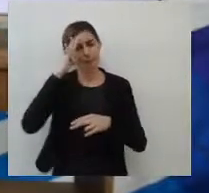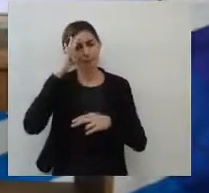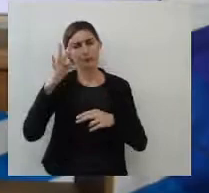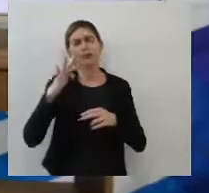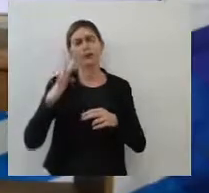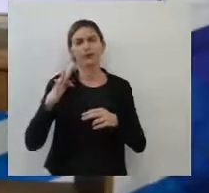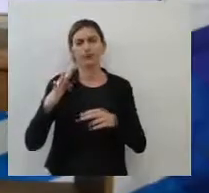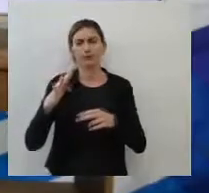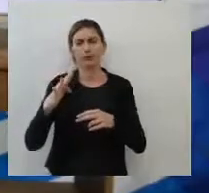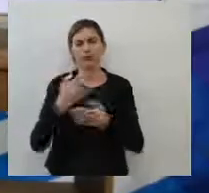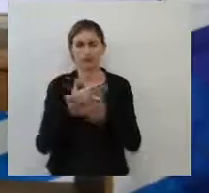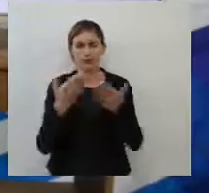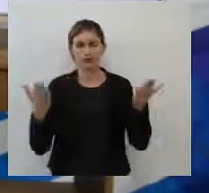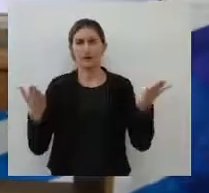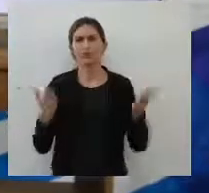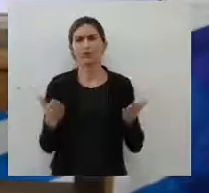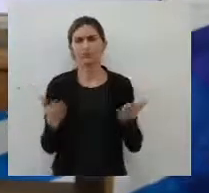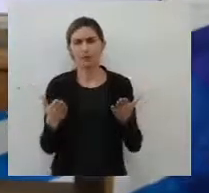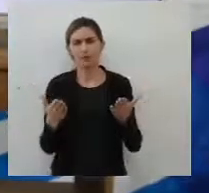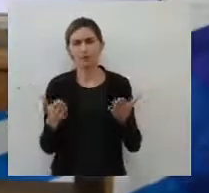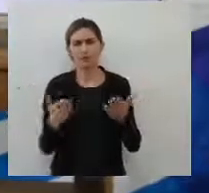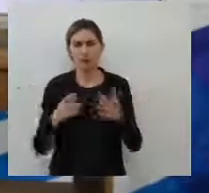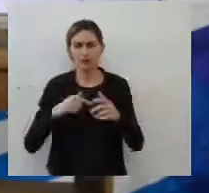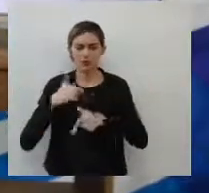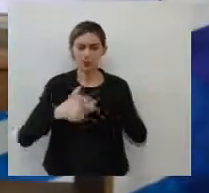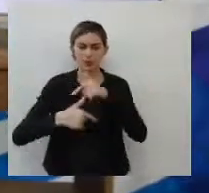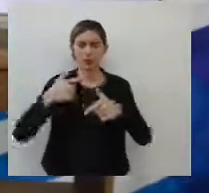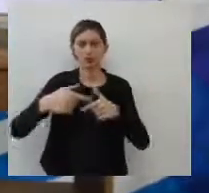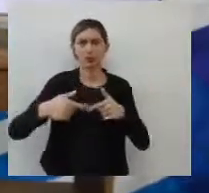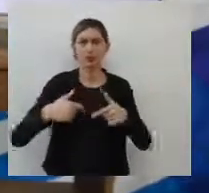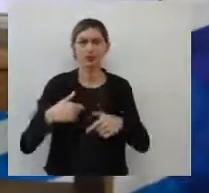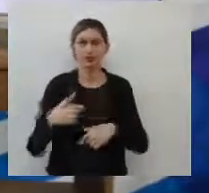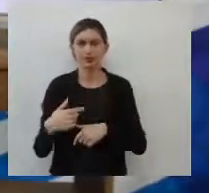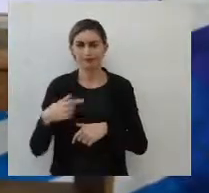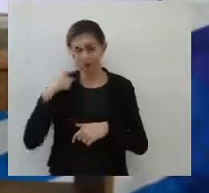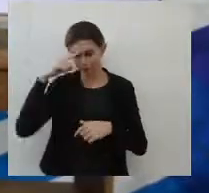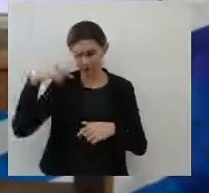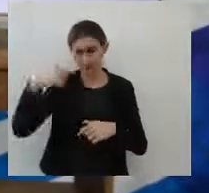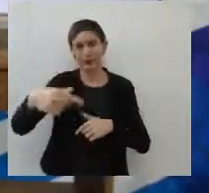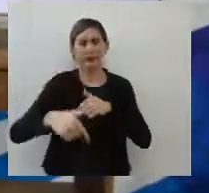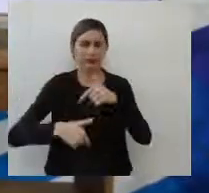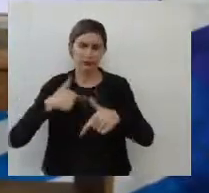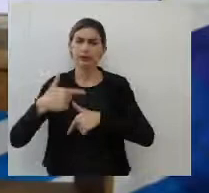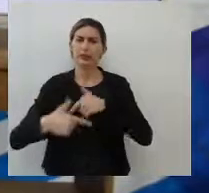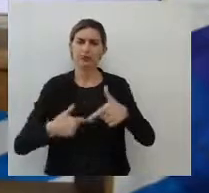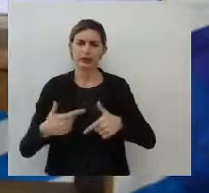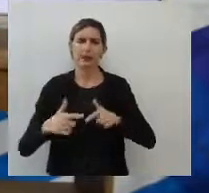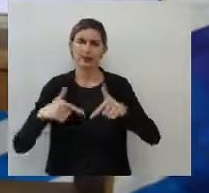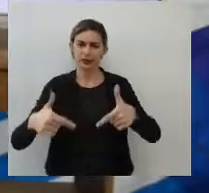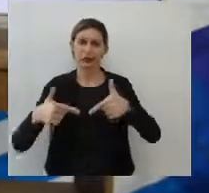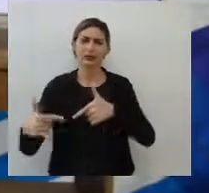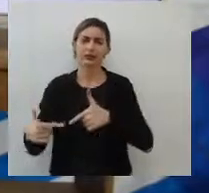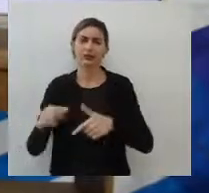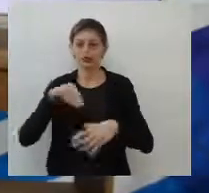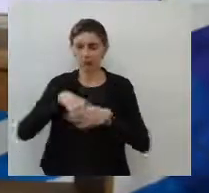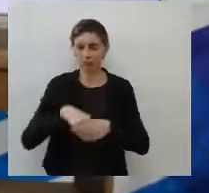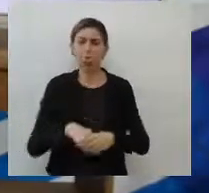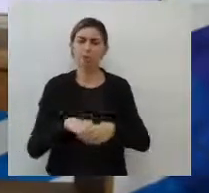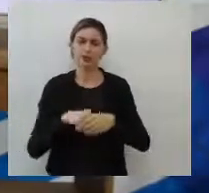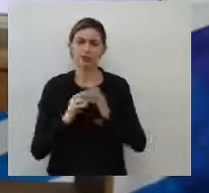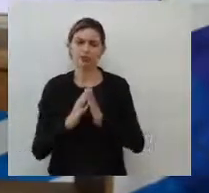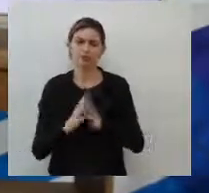principalmente para você que faz do dia a dia uma luta constante, tá? Mas dentro do